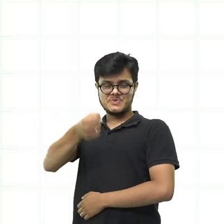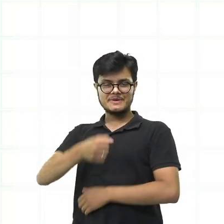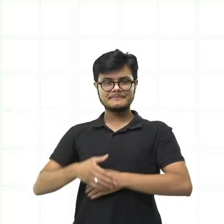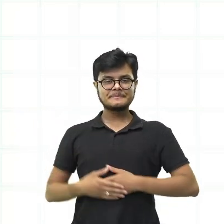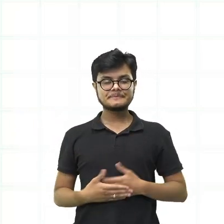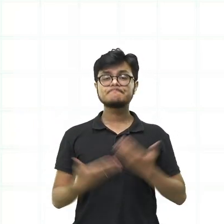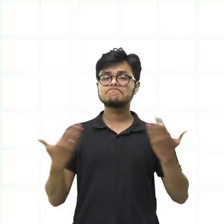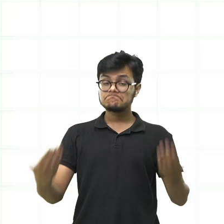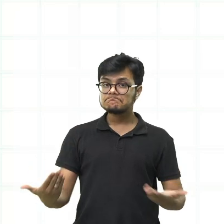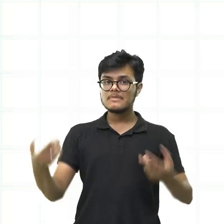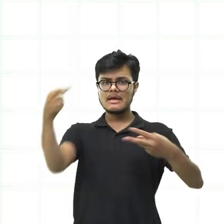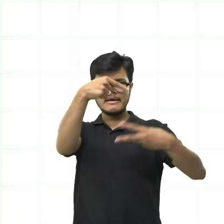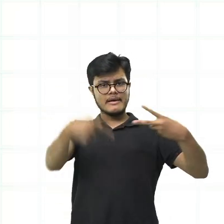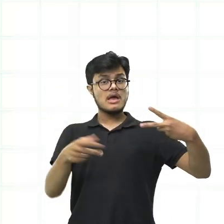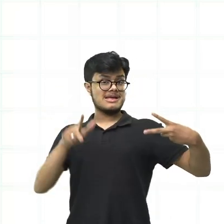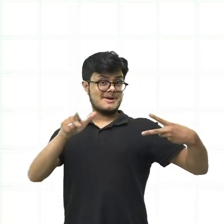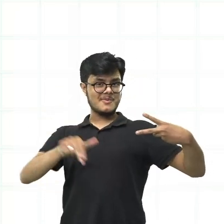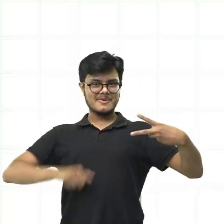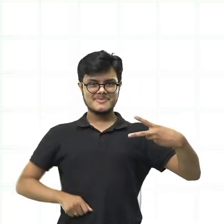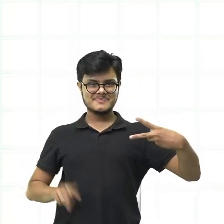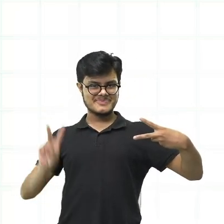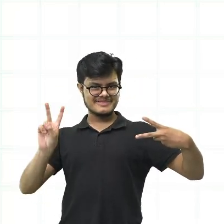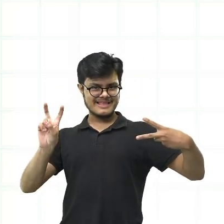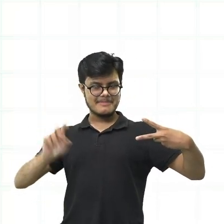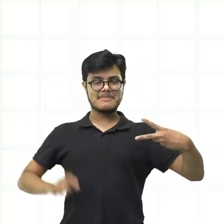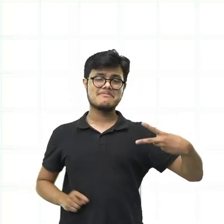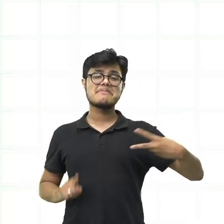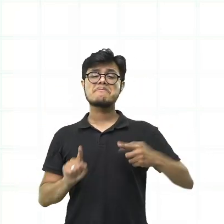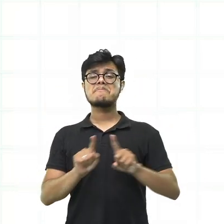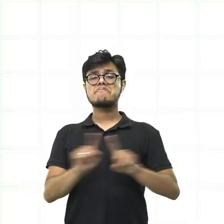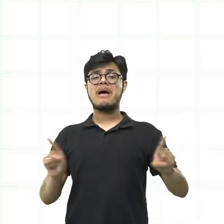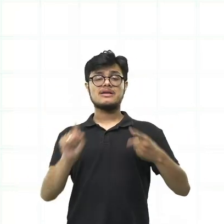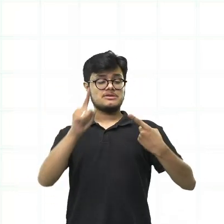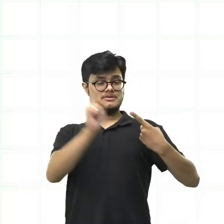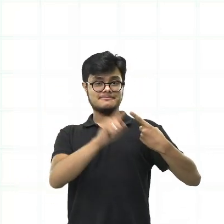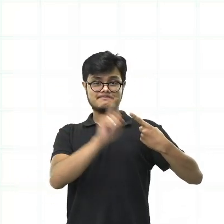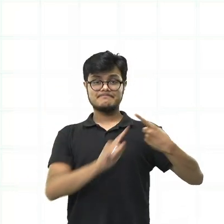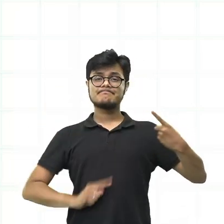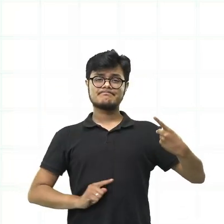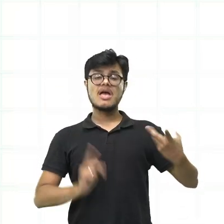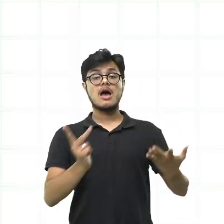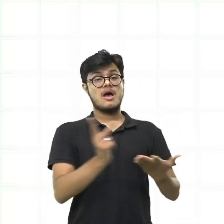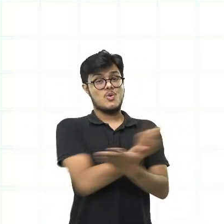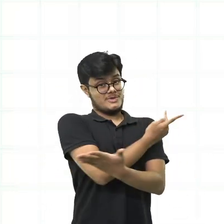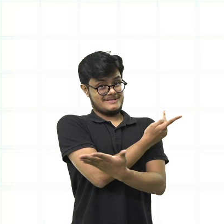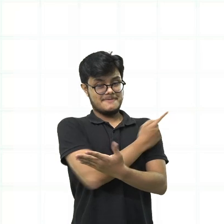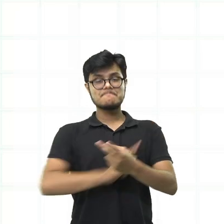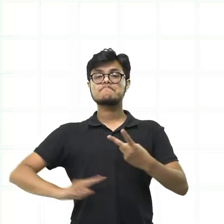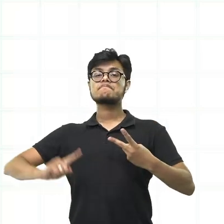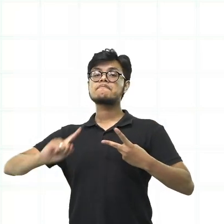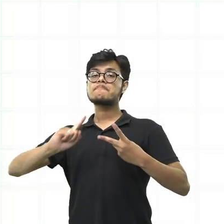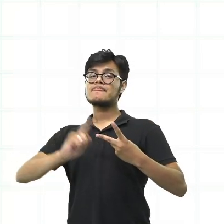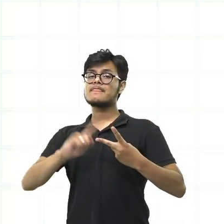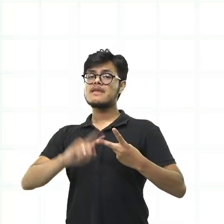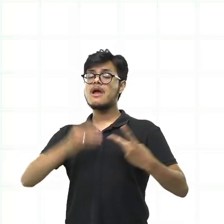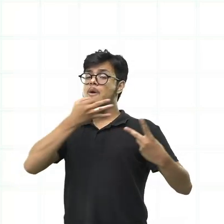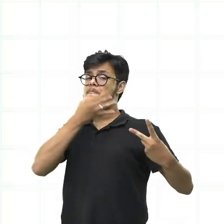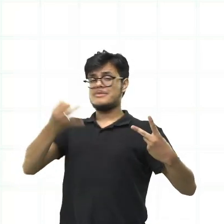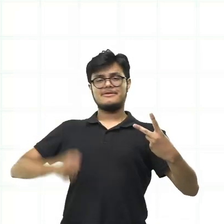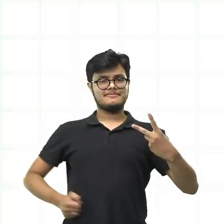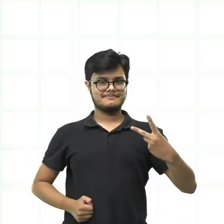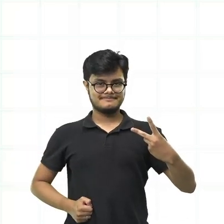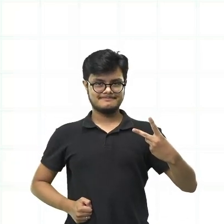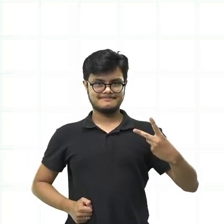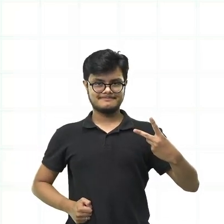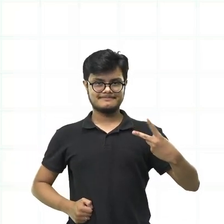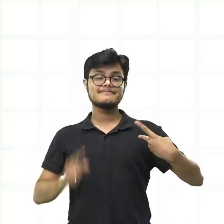a mesma situação, mas um é algo que aconteceu realmente, né? Apenas uma informação que eu estou passando, que